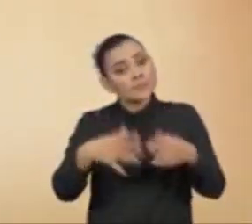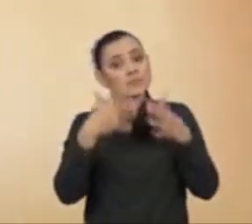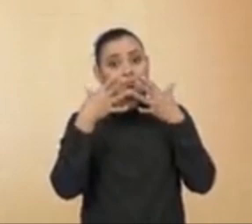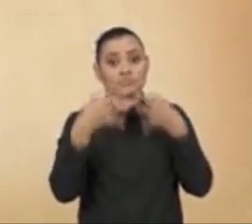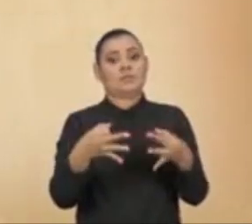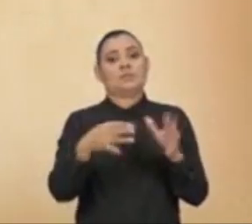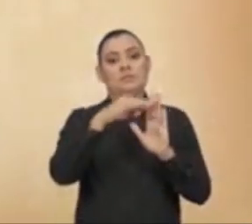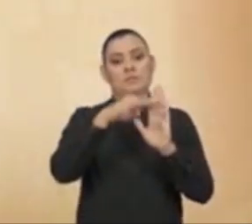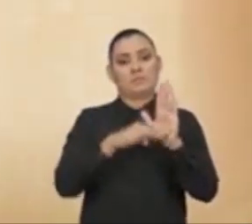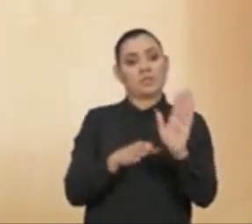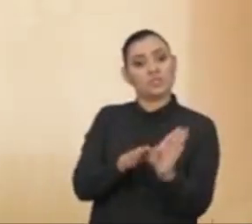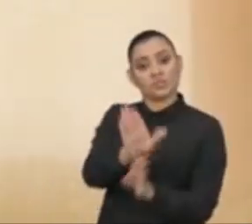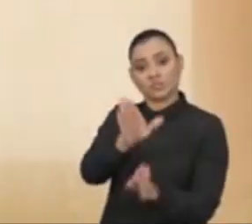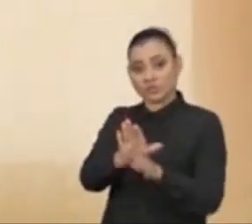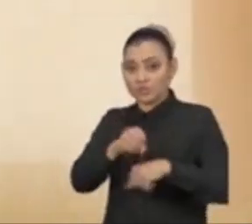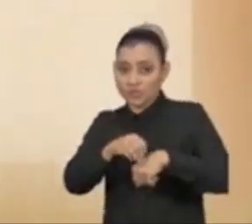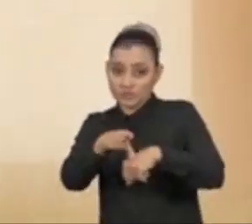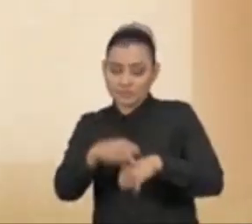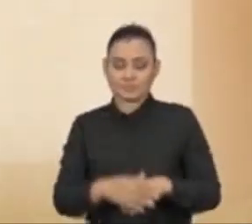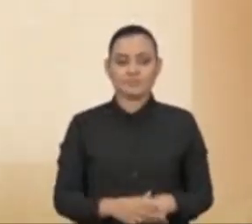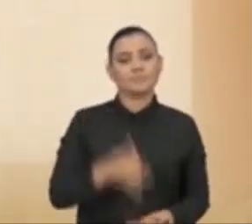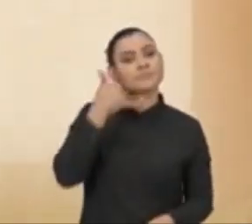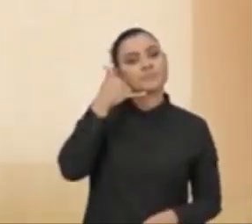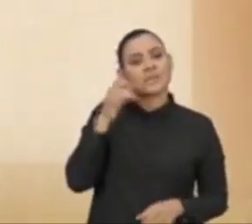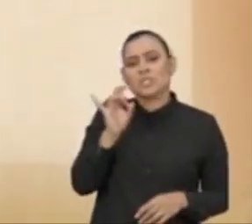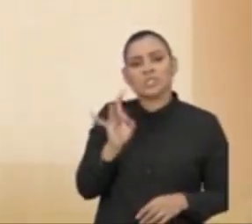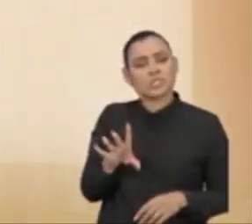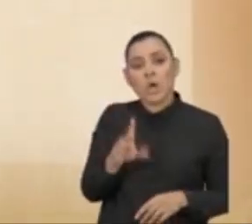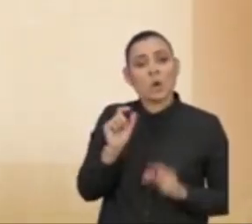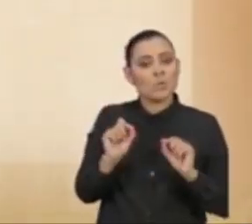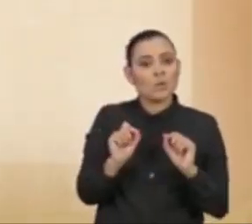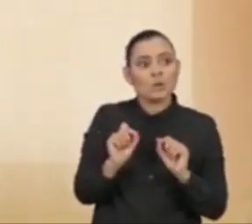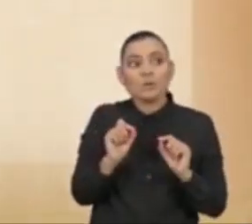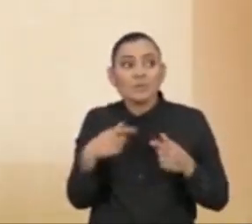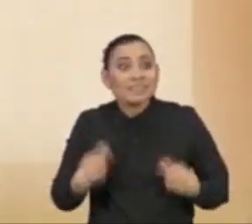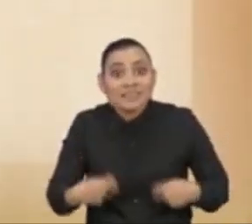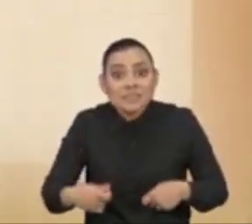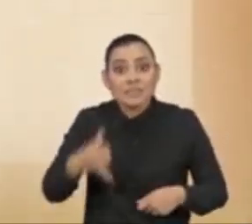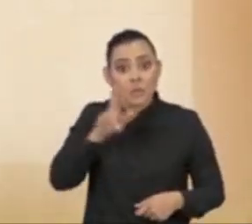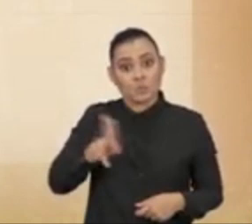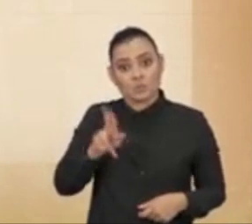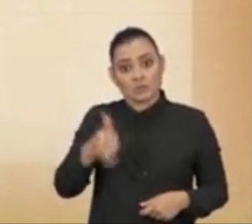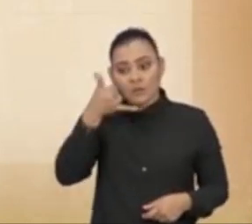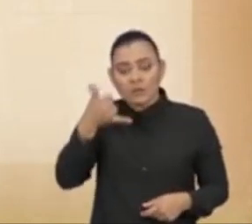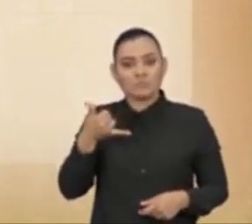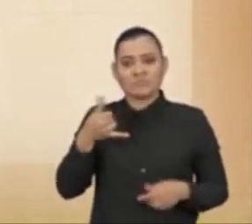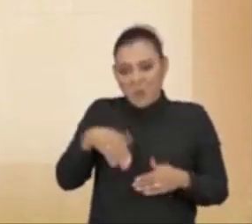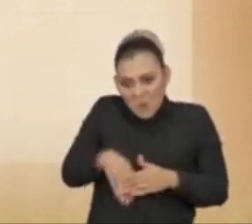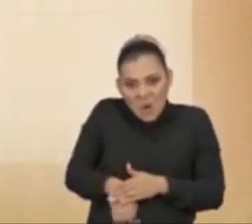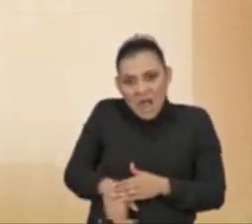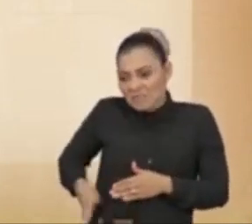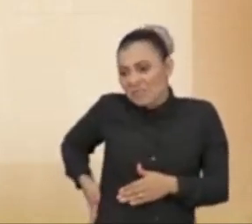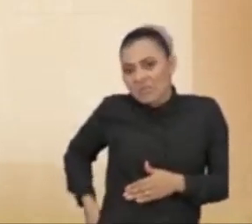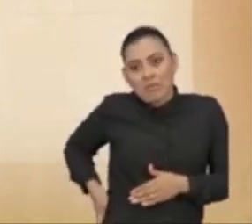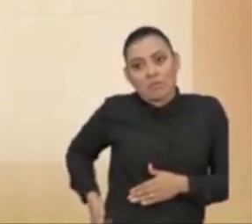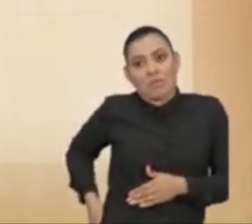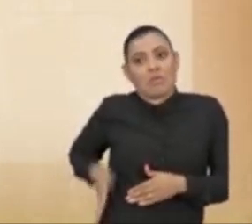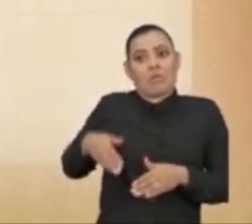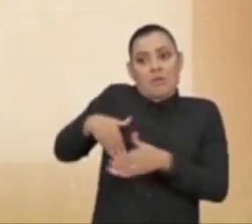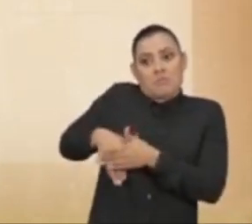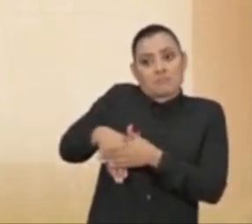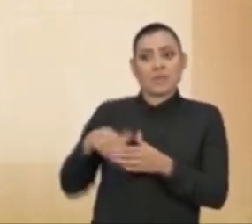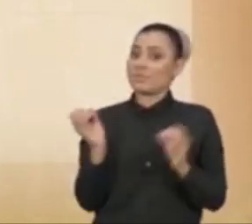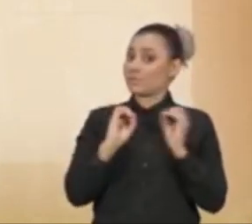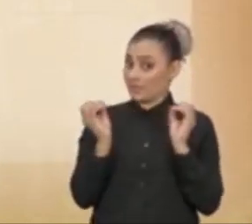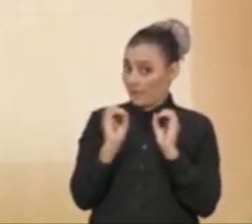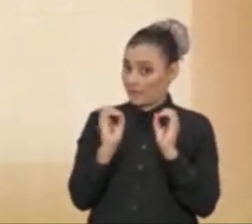seguir algumas dicas. Use o celular apenas se for muito necessário. Não guarde o telefone no bolso de trás.